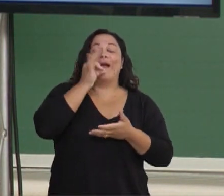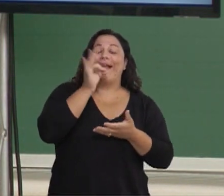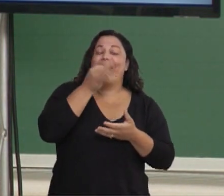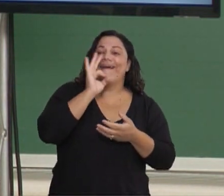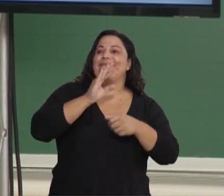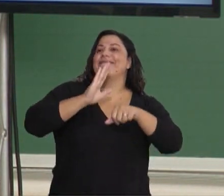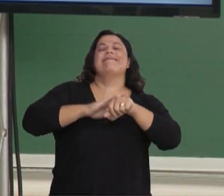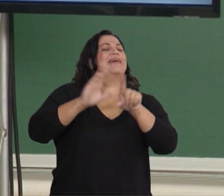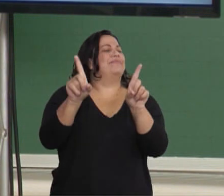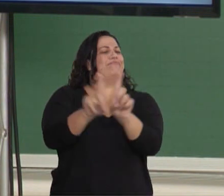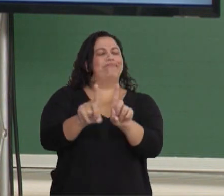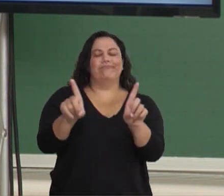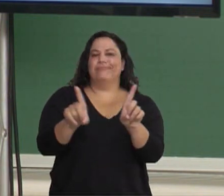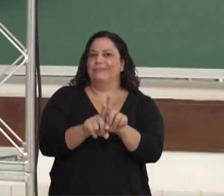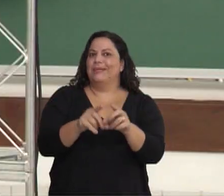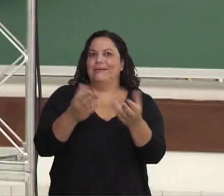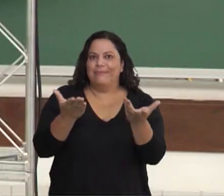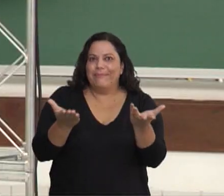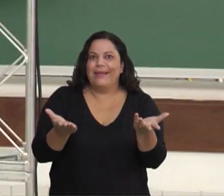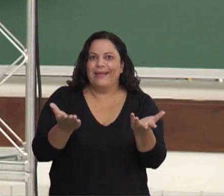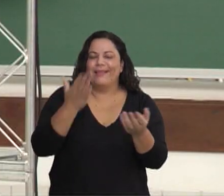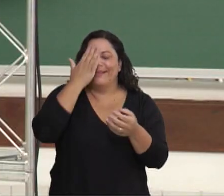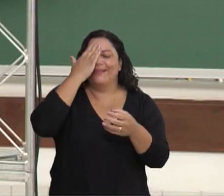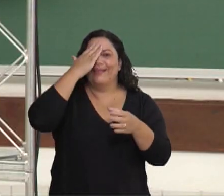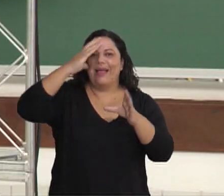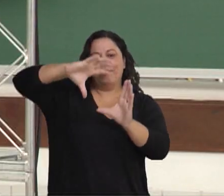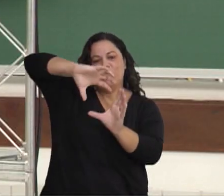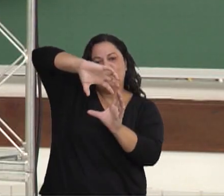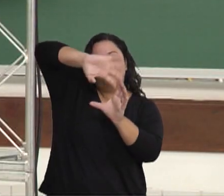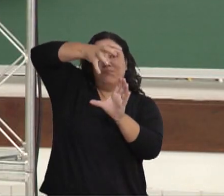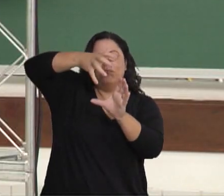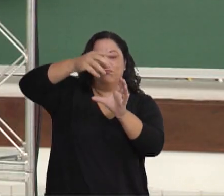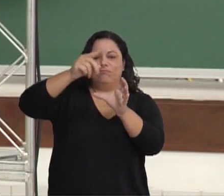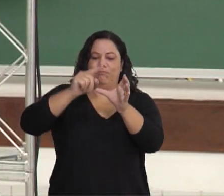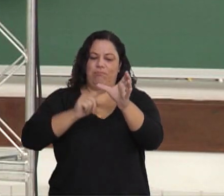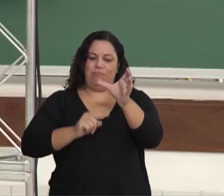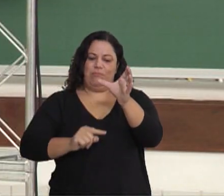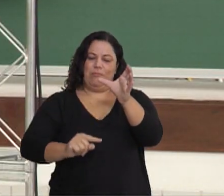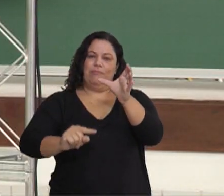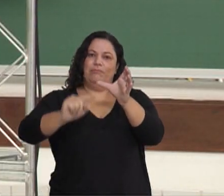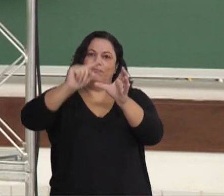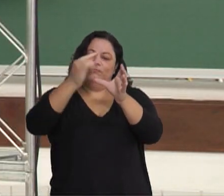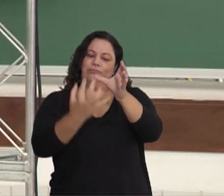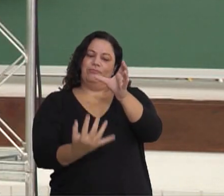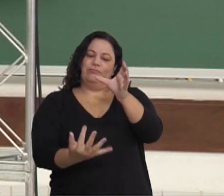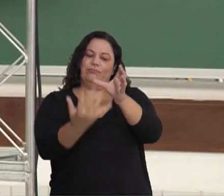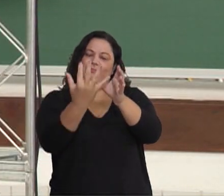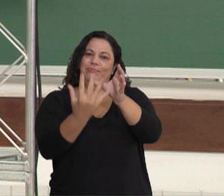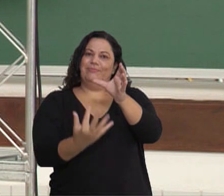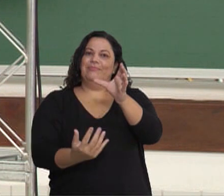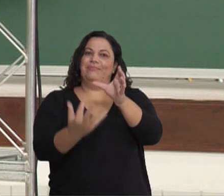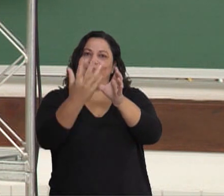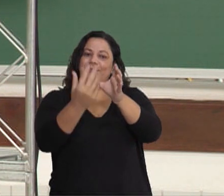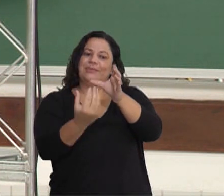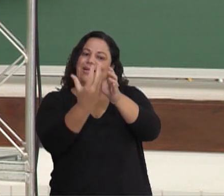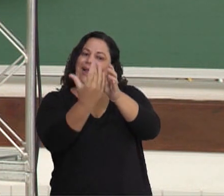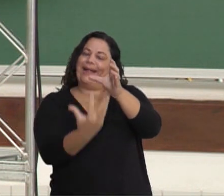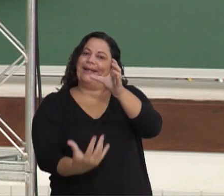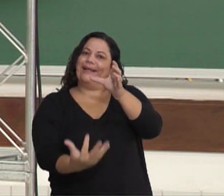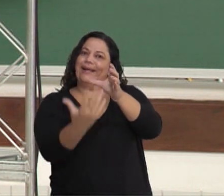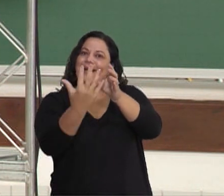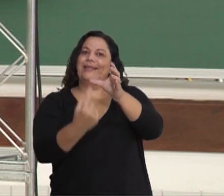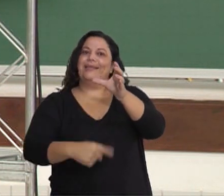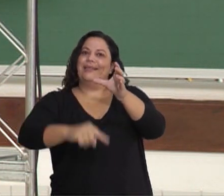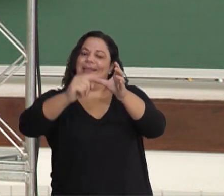tempo também, ok? Isso é estruturação, onde você consegue estar mantendo esse fator da temperatura de